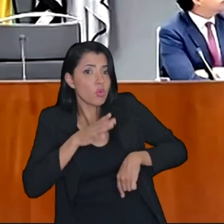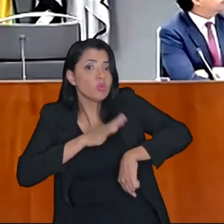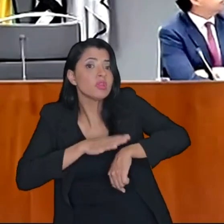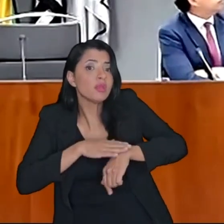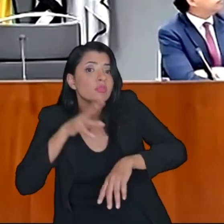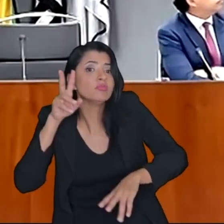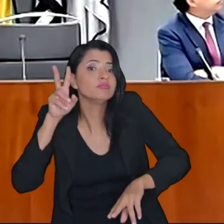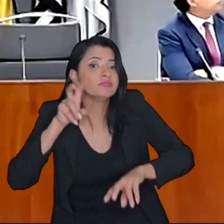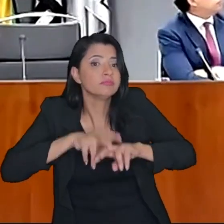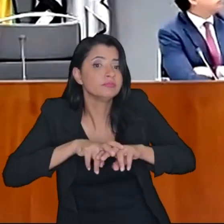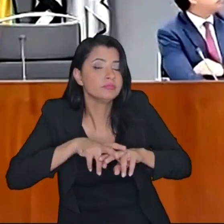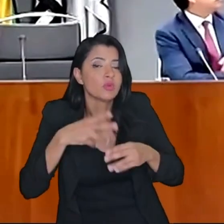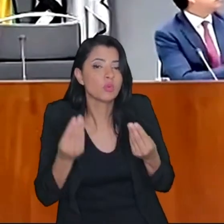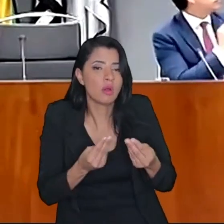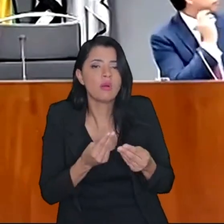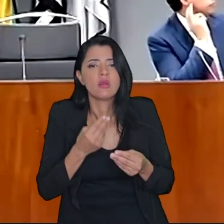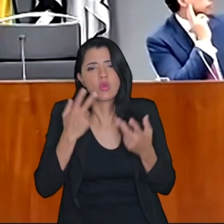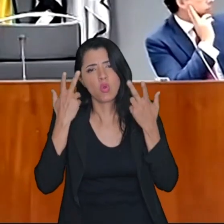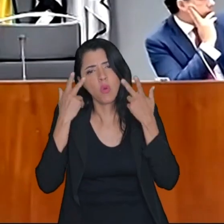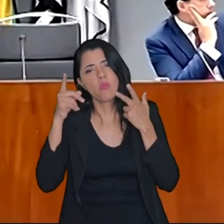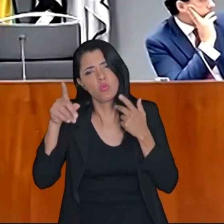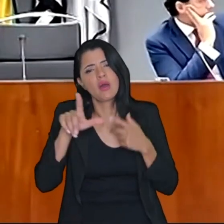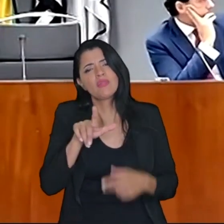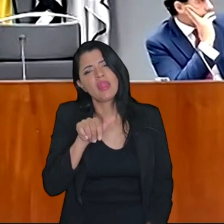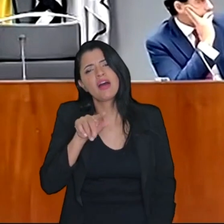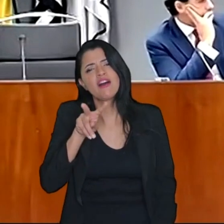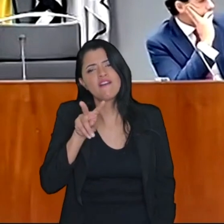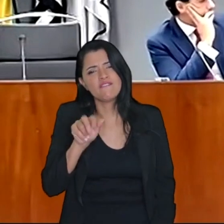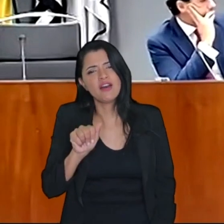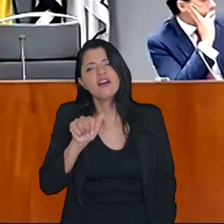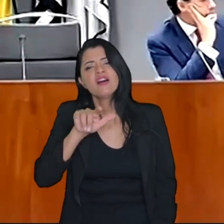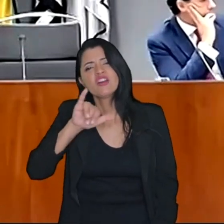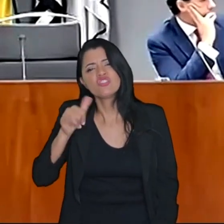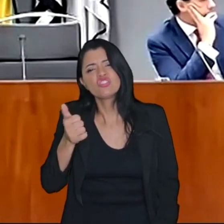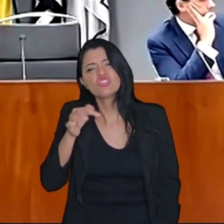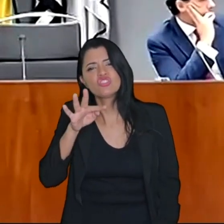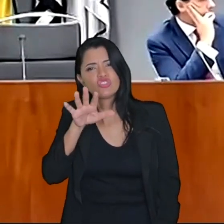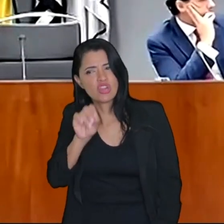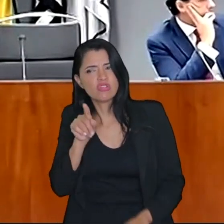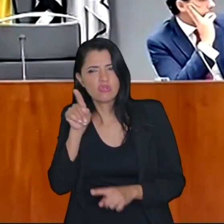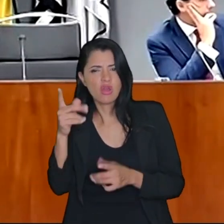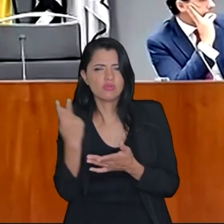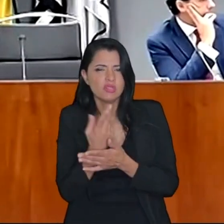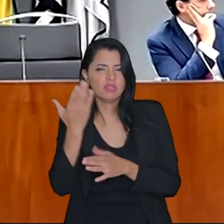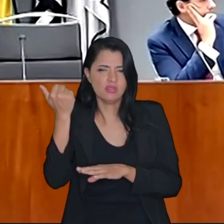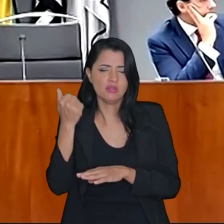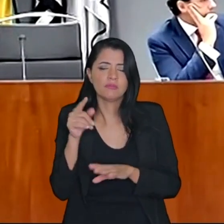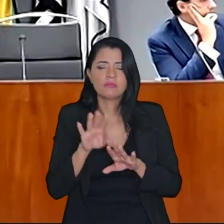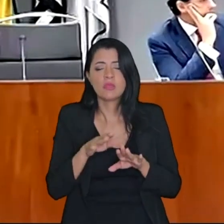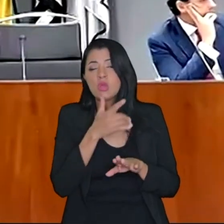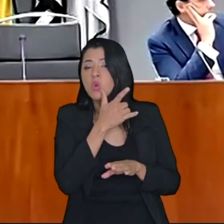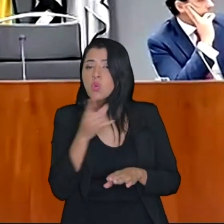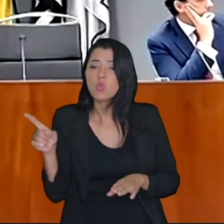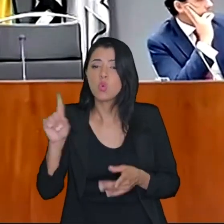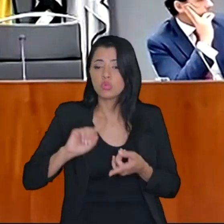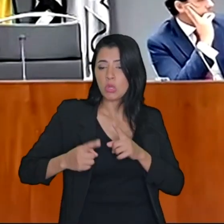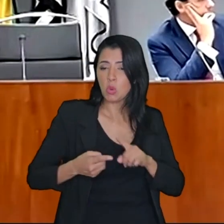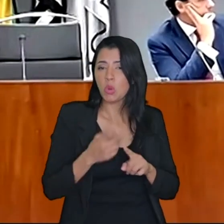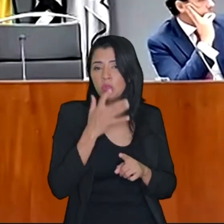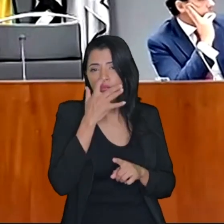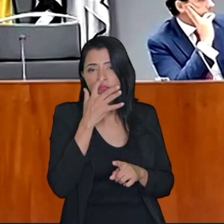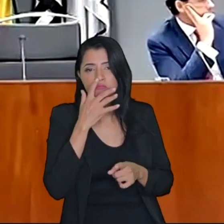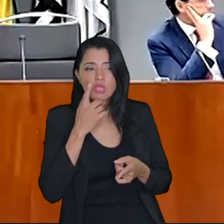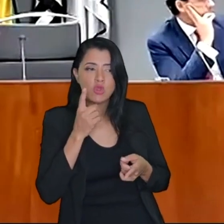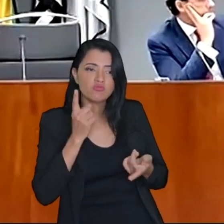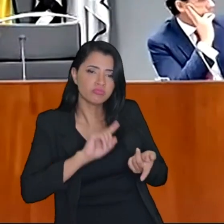muito comum na Operação Lava Jato. De outra forma, eu tenho aquele acordo, vamos dizer, em potência, em que eu